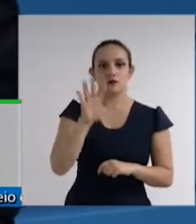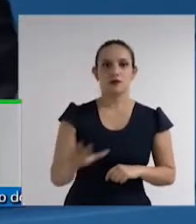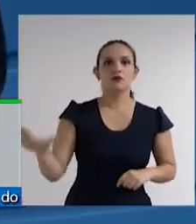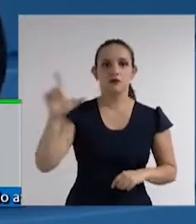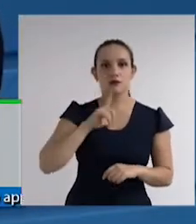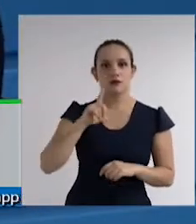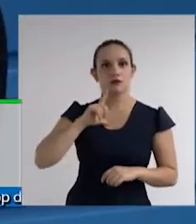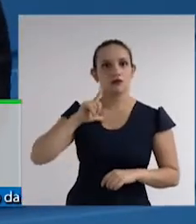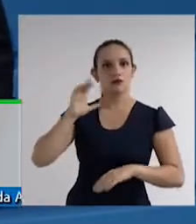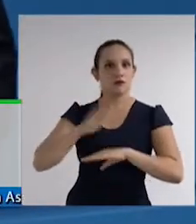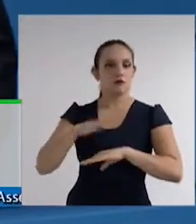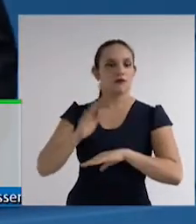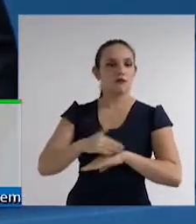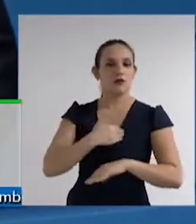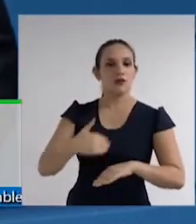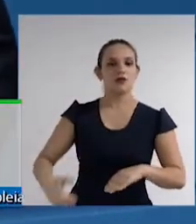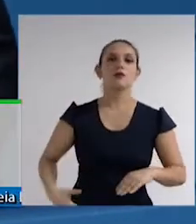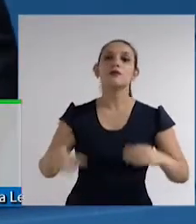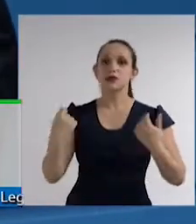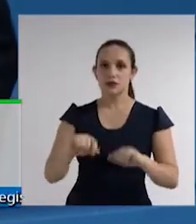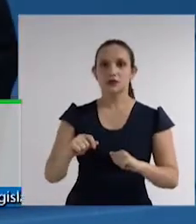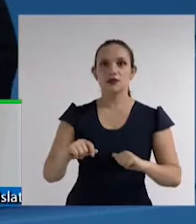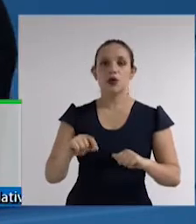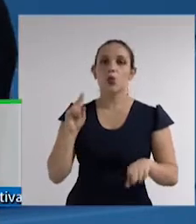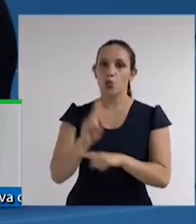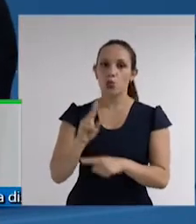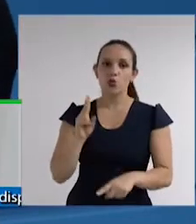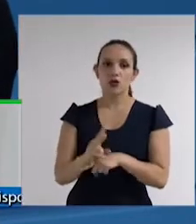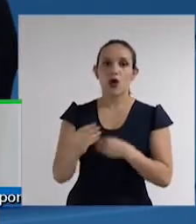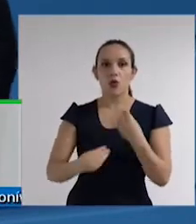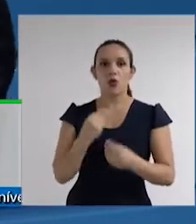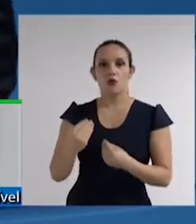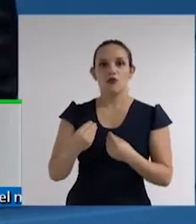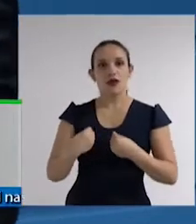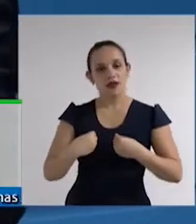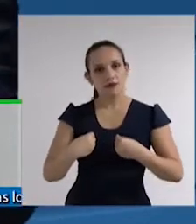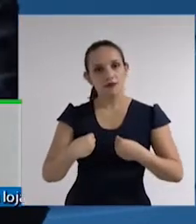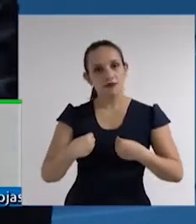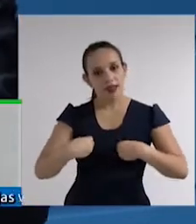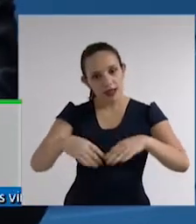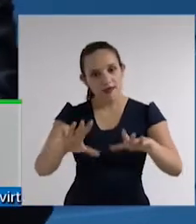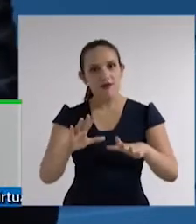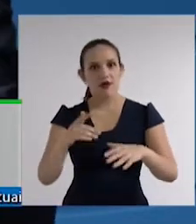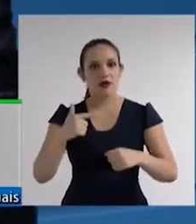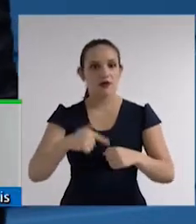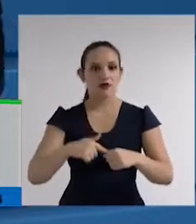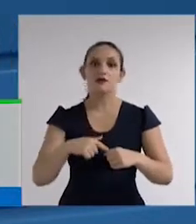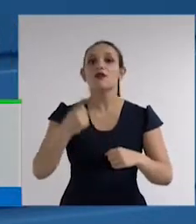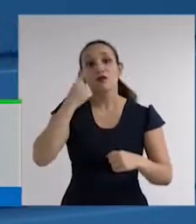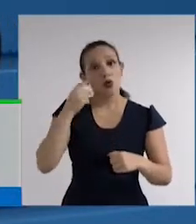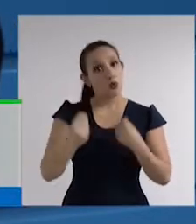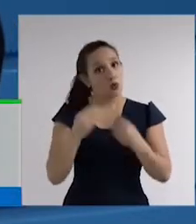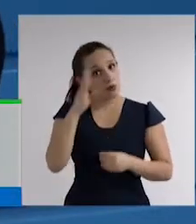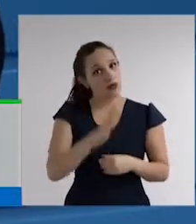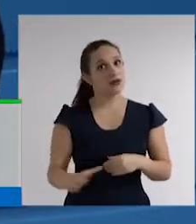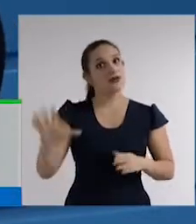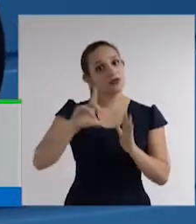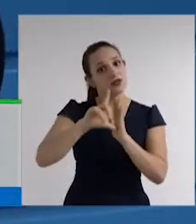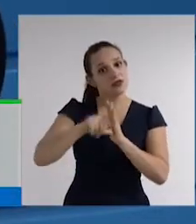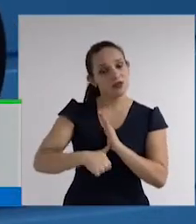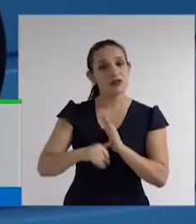produção, também deveria ter da distribuição. Isso revela o quanto o Brasil está atrasado do ponto de